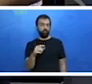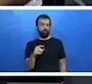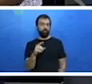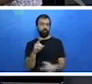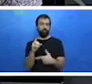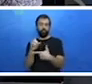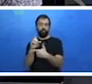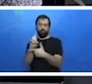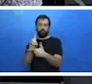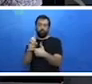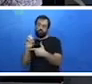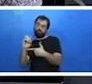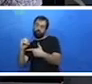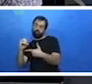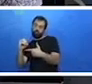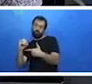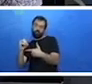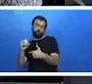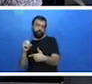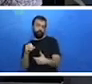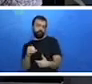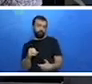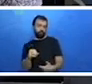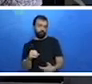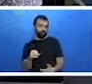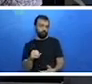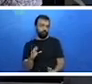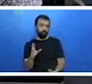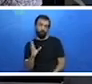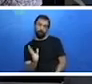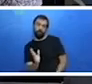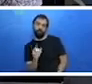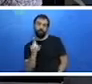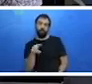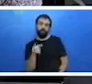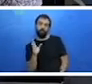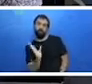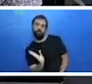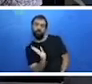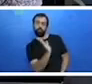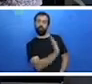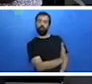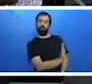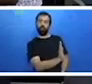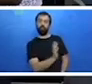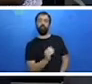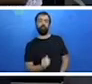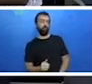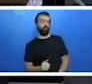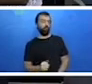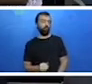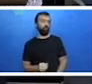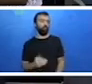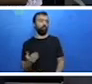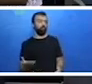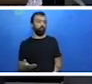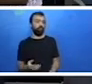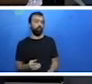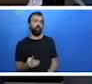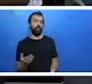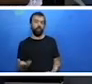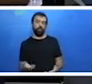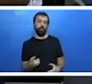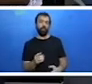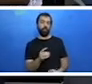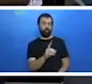eu volto uma casinha, porque eu estou diminuindo o meu número, a divisão diminui. Então, se a vírgula estava